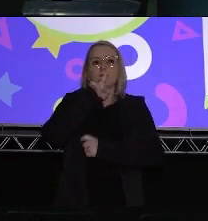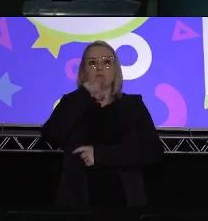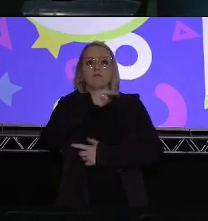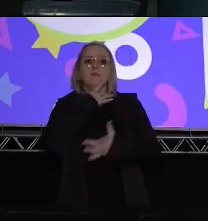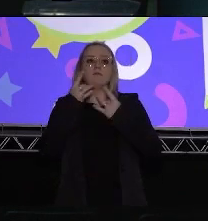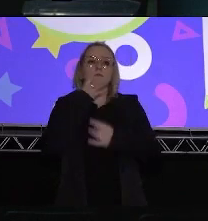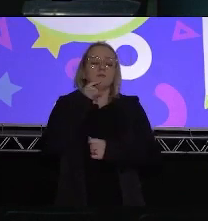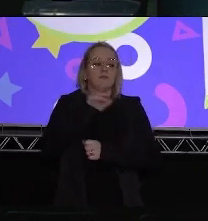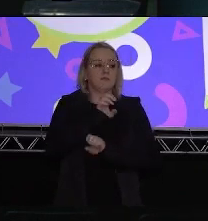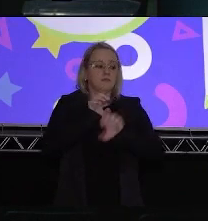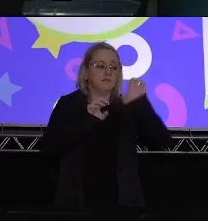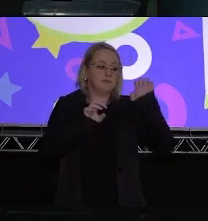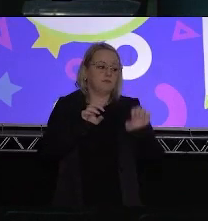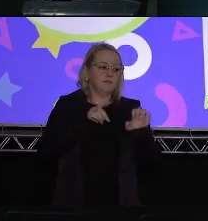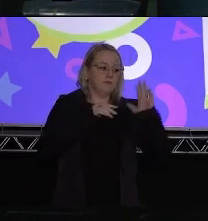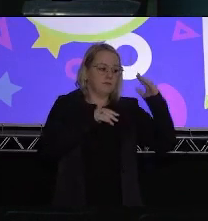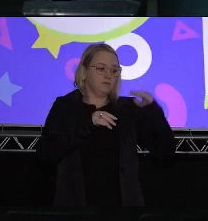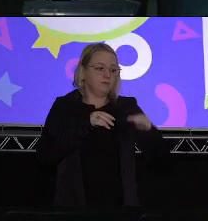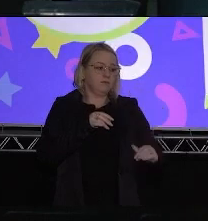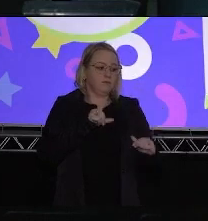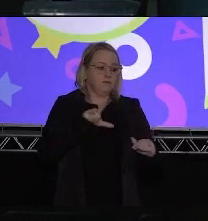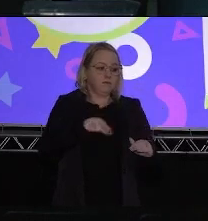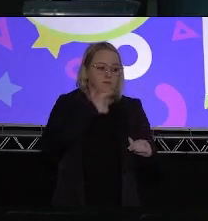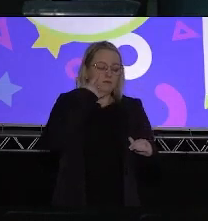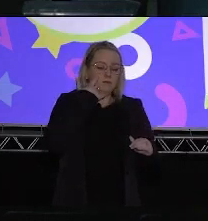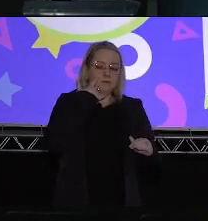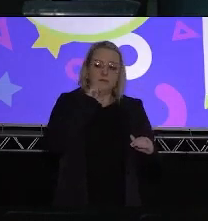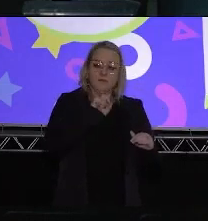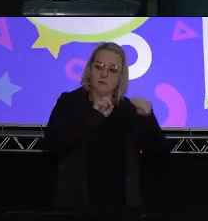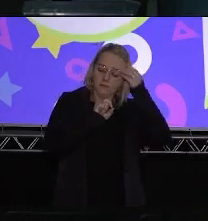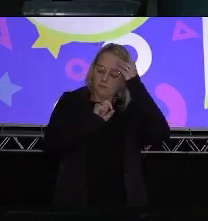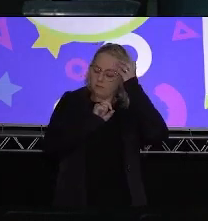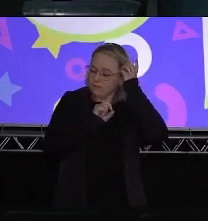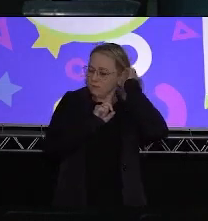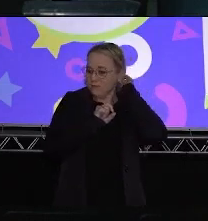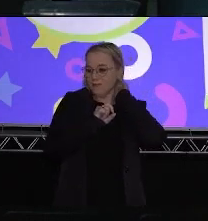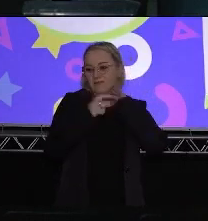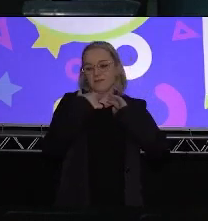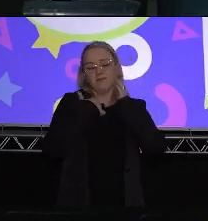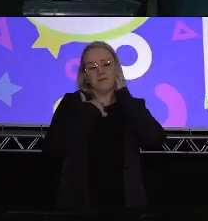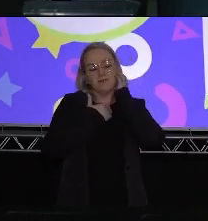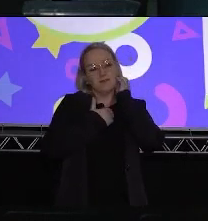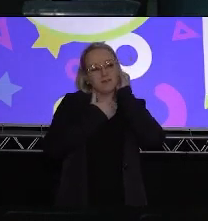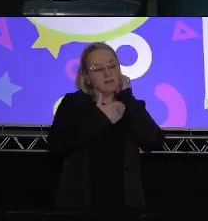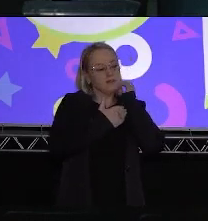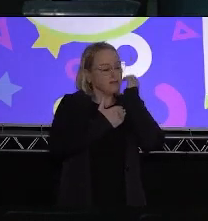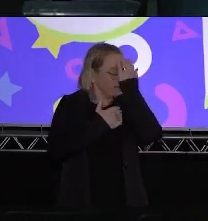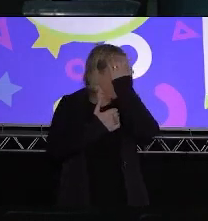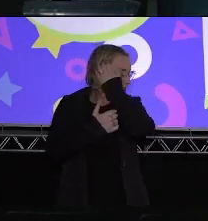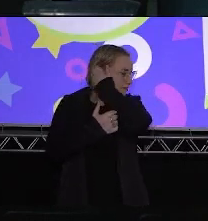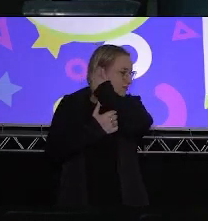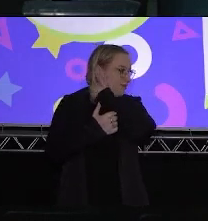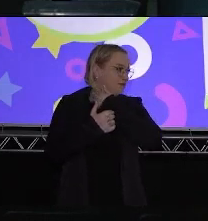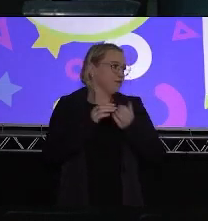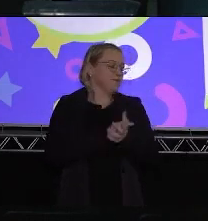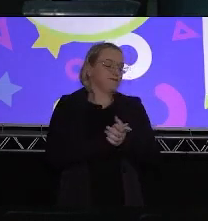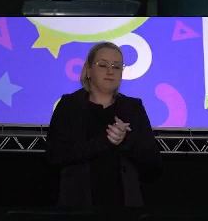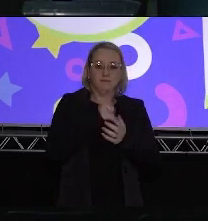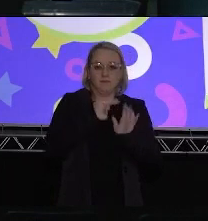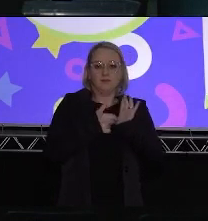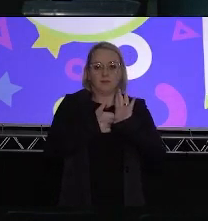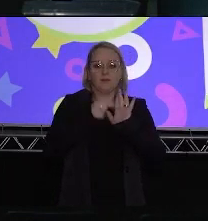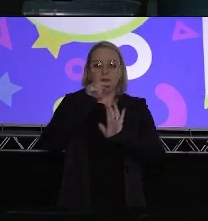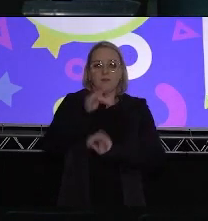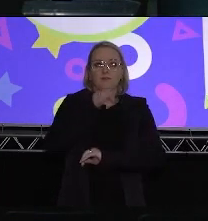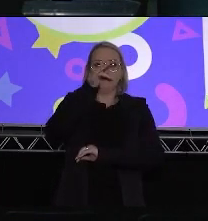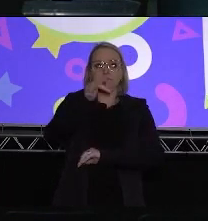à esquerda, abaixo, vocês conseguem ver a parte de riscos, né, e de conhecimento daquilo que vai ser implementado futuramente.